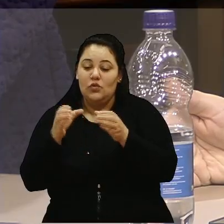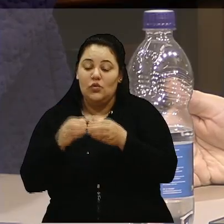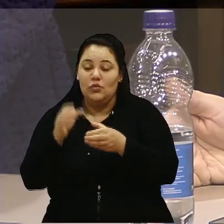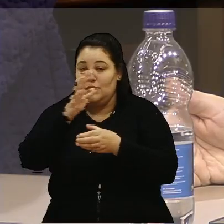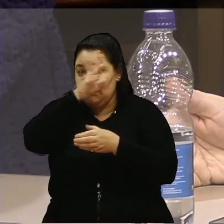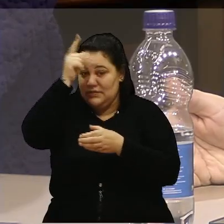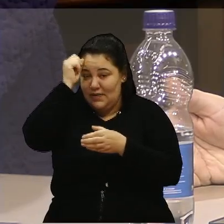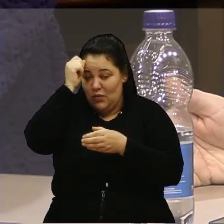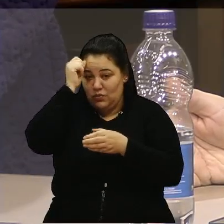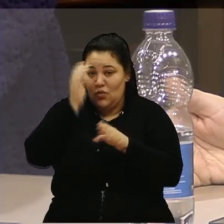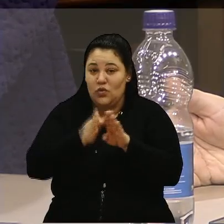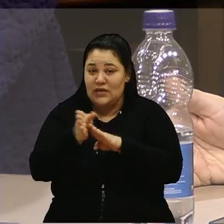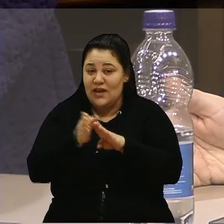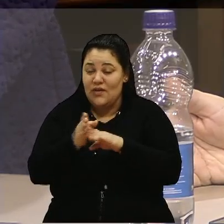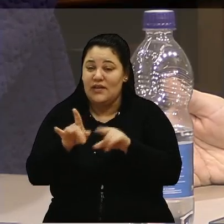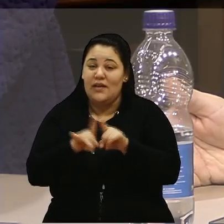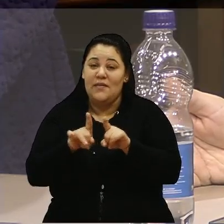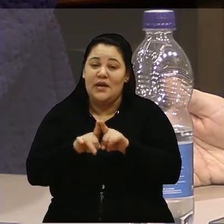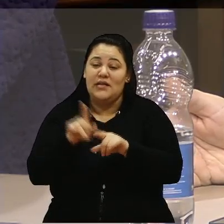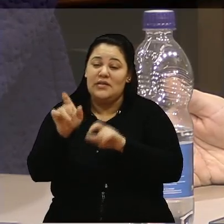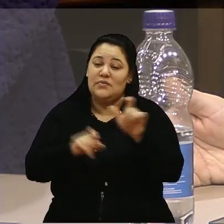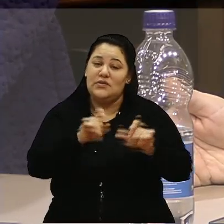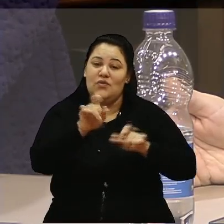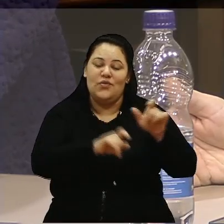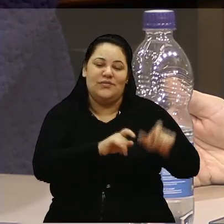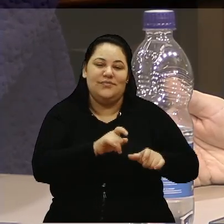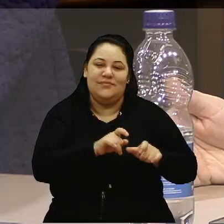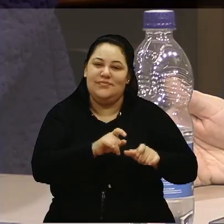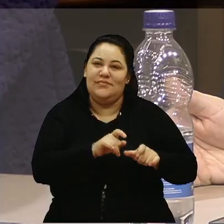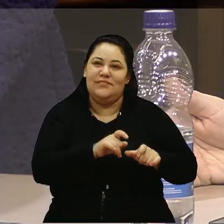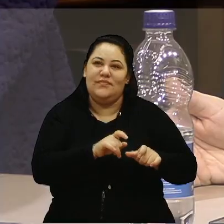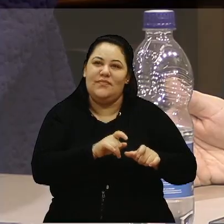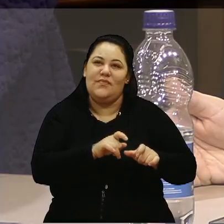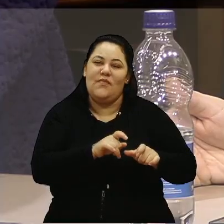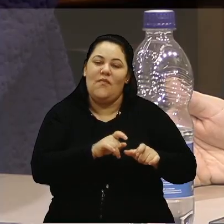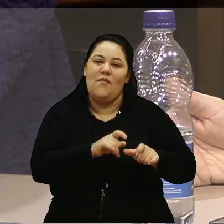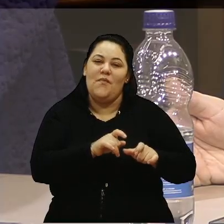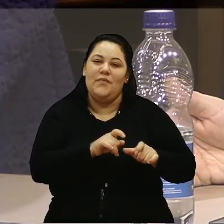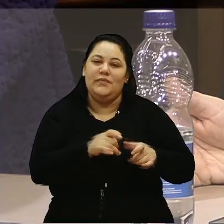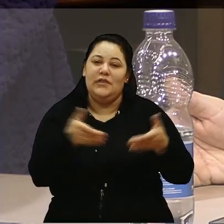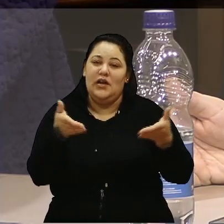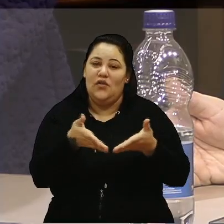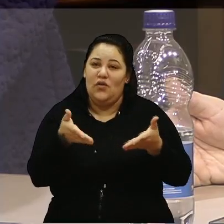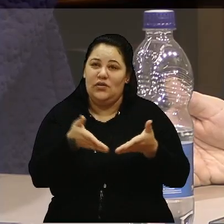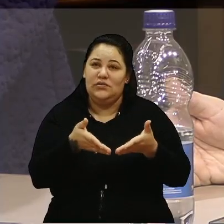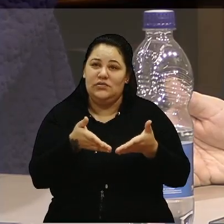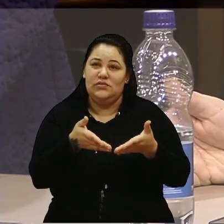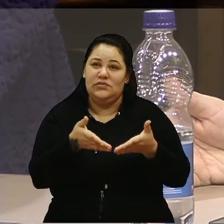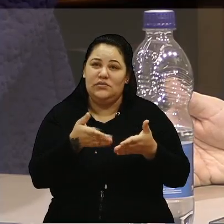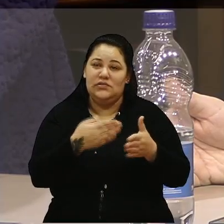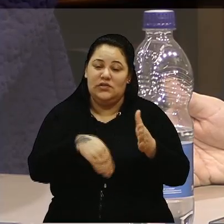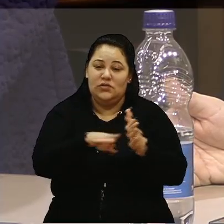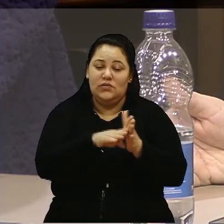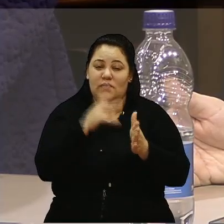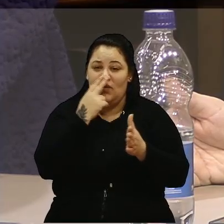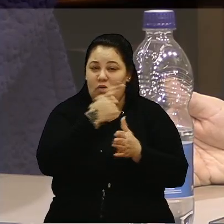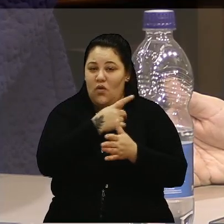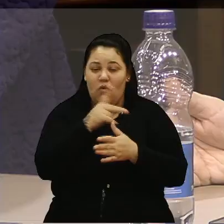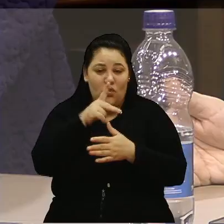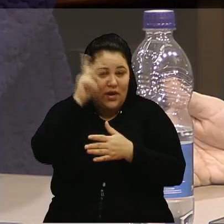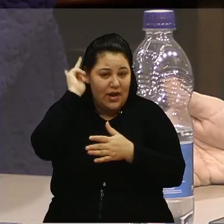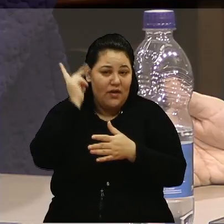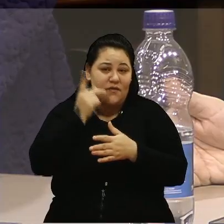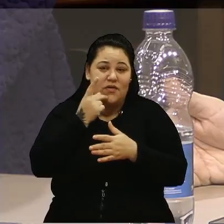e também das pessoas que a gente não consegue mensurar. Agora, a questão de estacionamento rotativo é o que o vereador Iago falou.